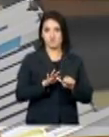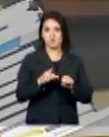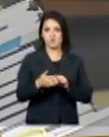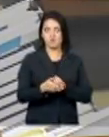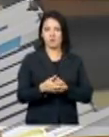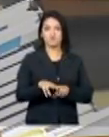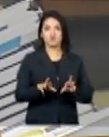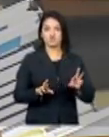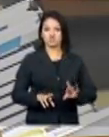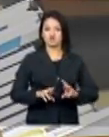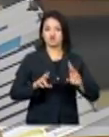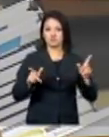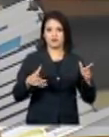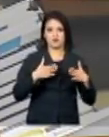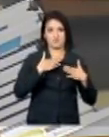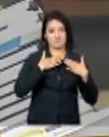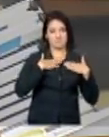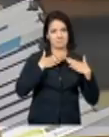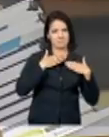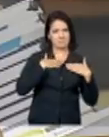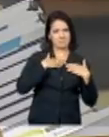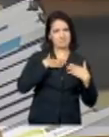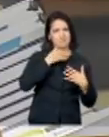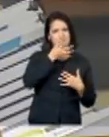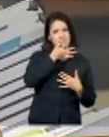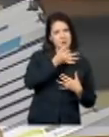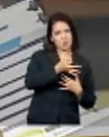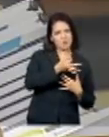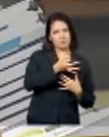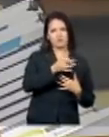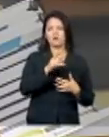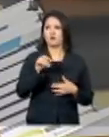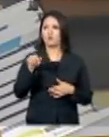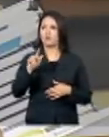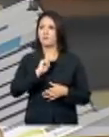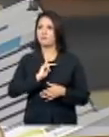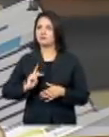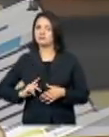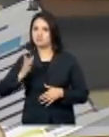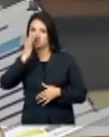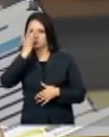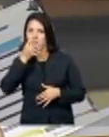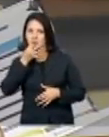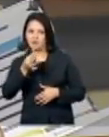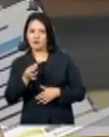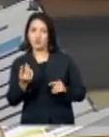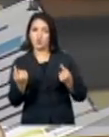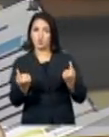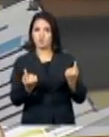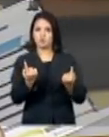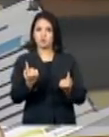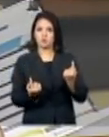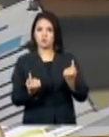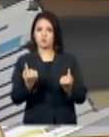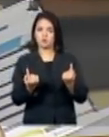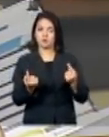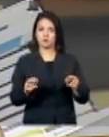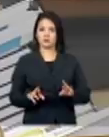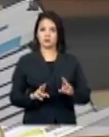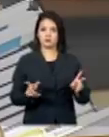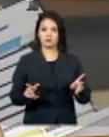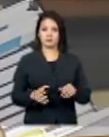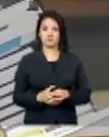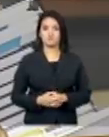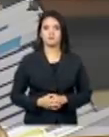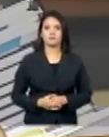a minha ótica ea ótica de voz e leste o que nos vem do